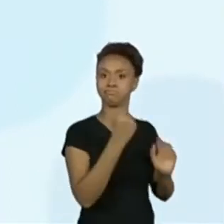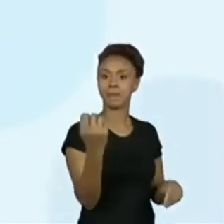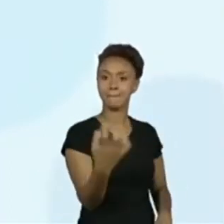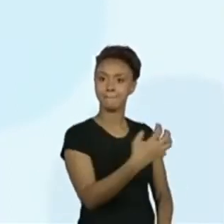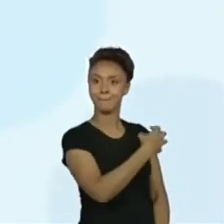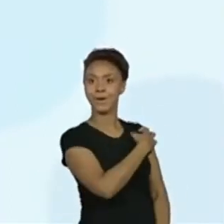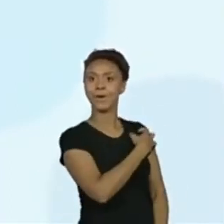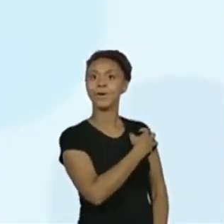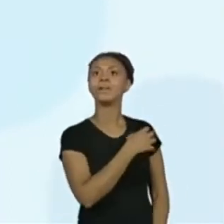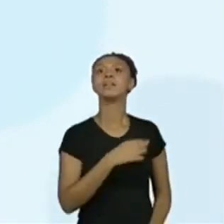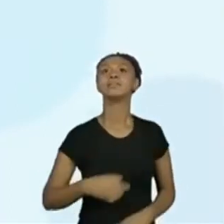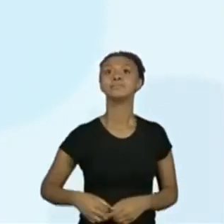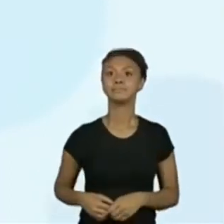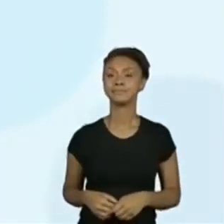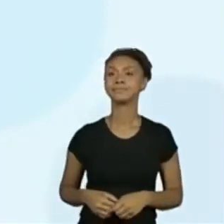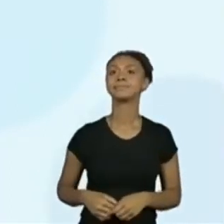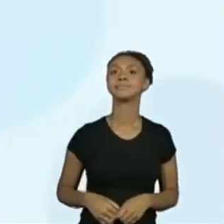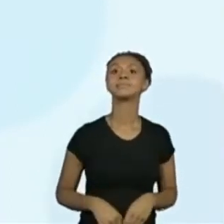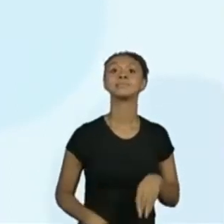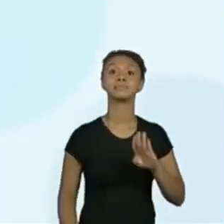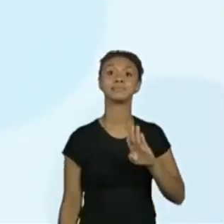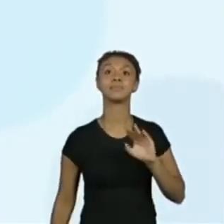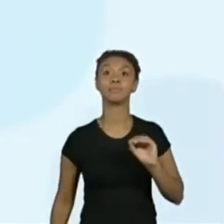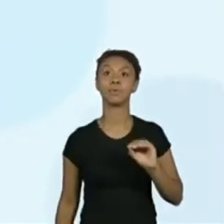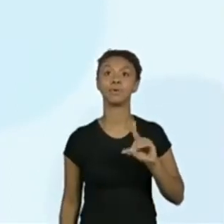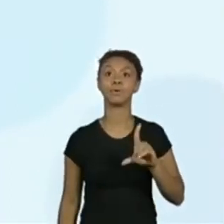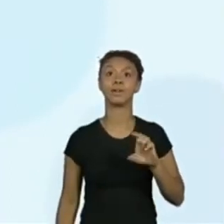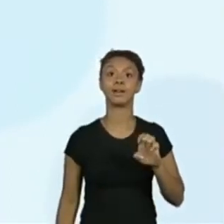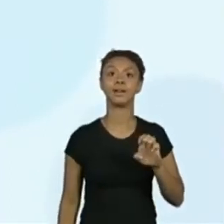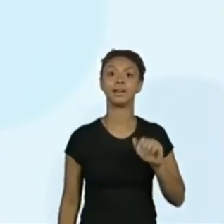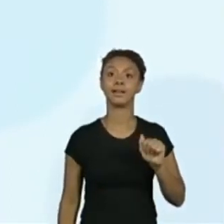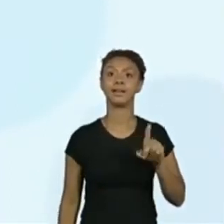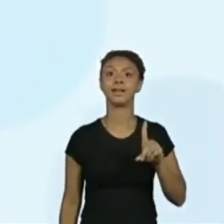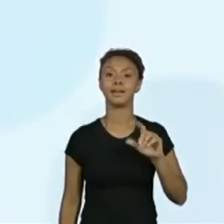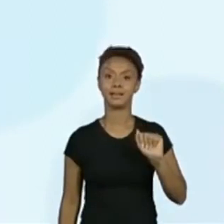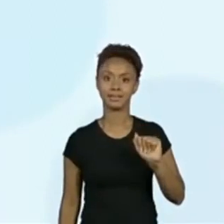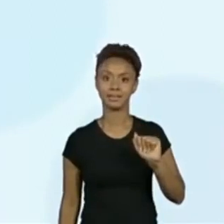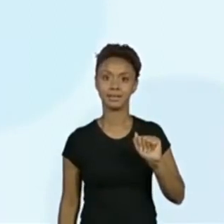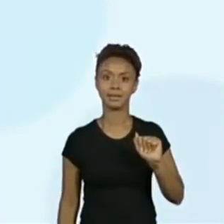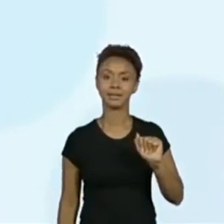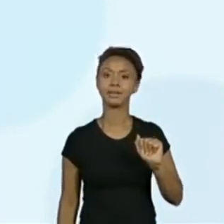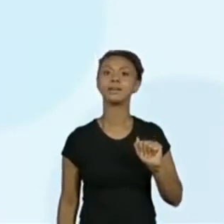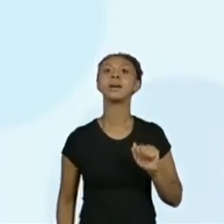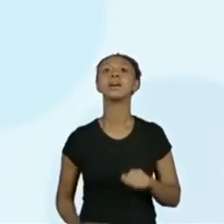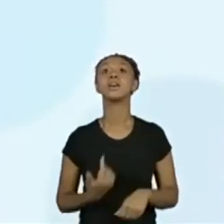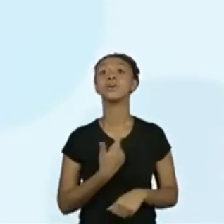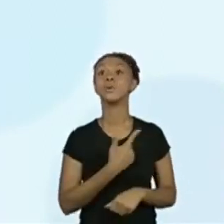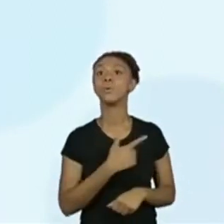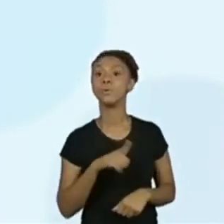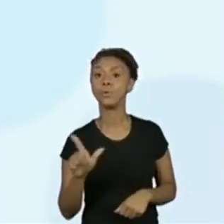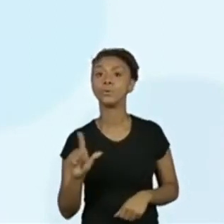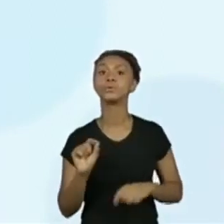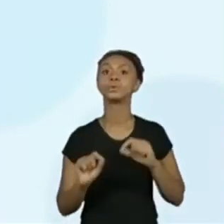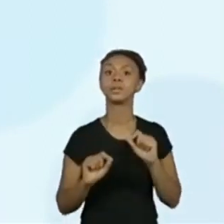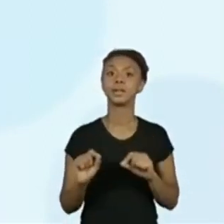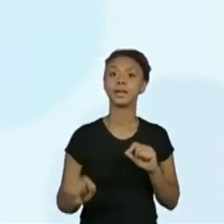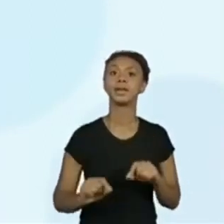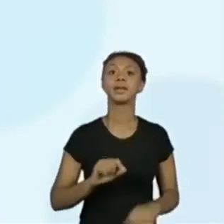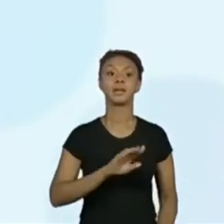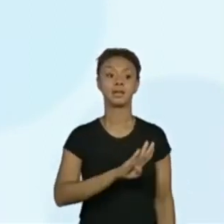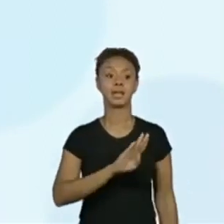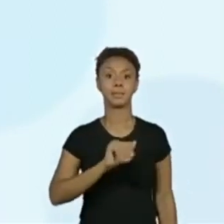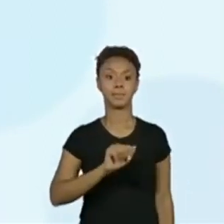E barra bola. E o pior é que quem barra bola somos nós, barra, é isso? Barra bola. Ah, barra